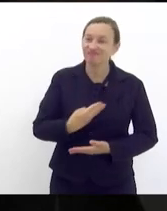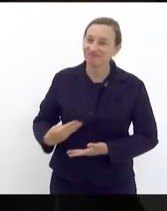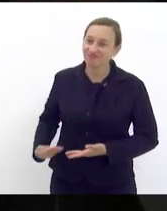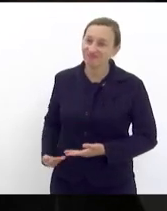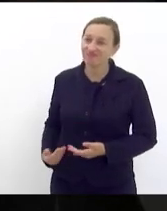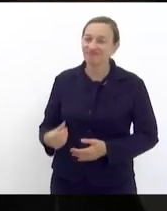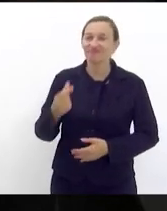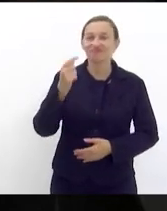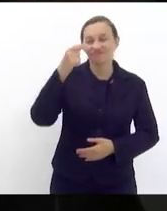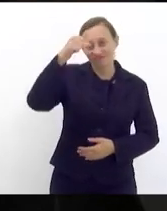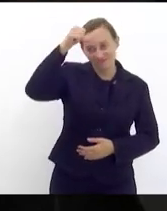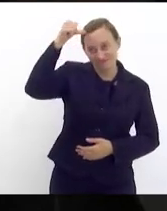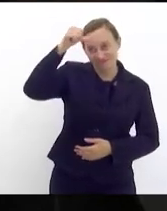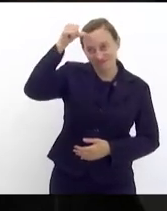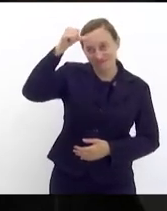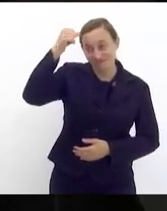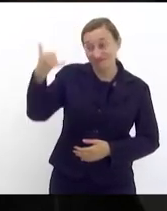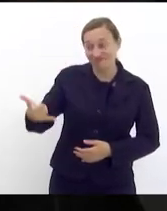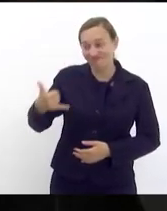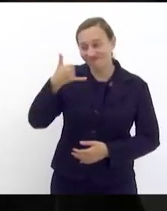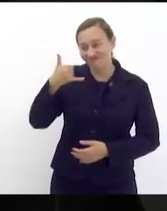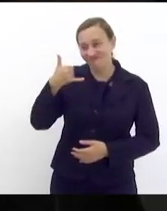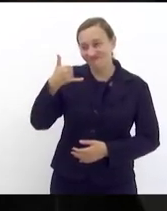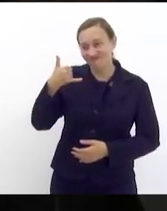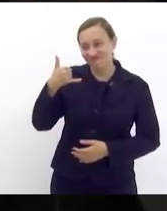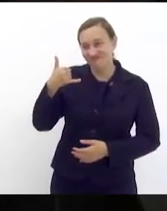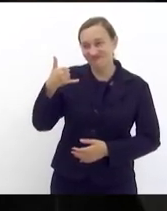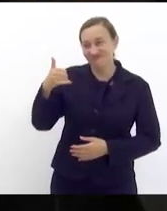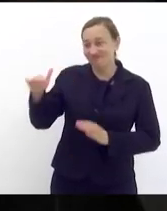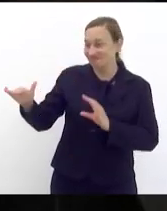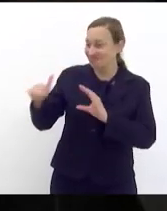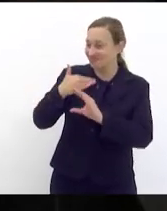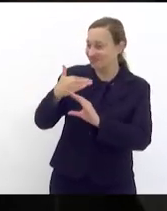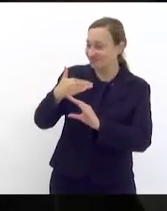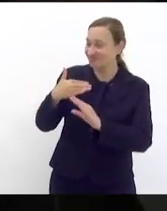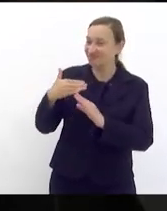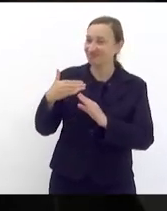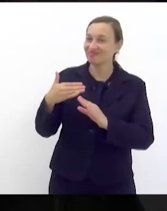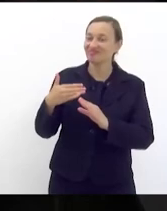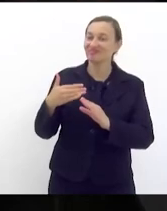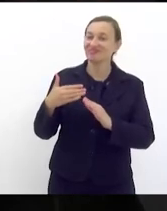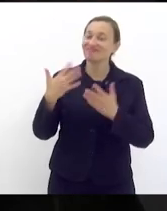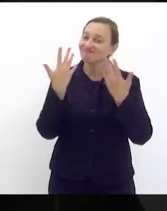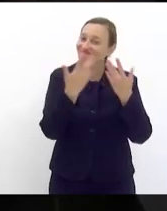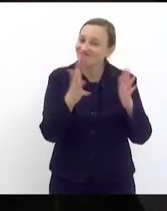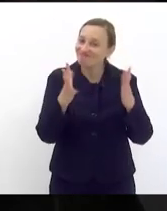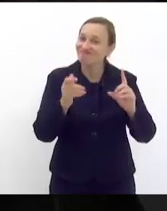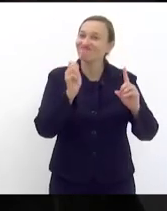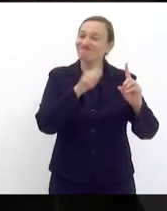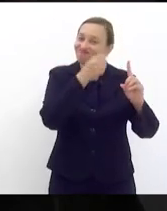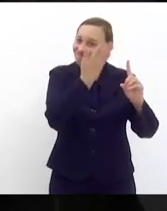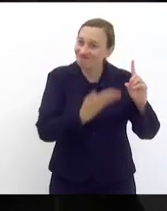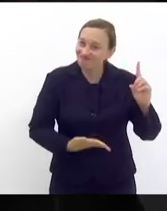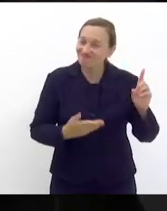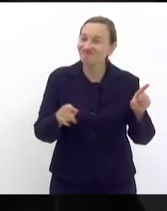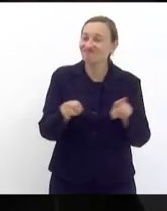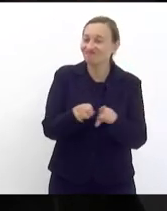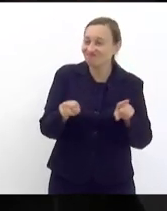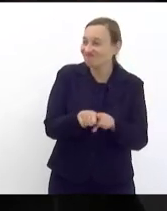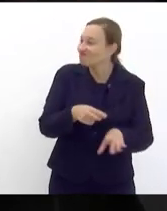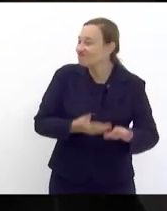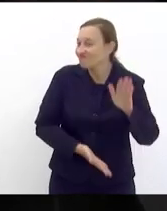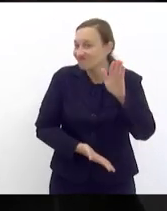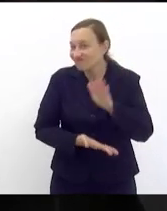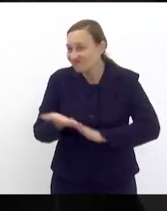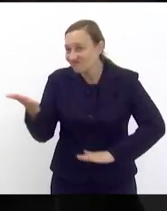Cláudio Castro, a qual me ligou, me mandou uma mensagem hoje, Léo, me parabenizando pela homenagem, e também está em viagem,